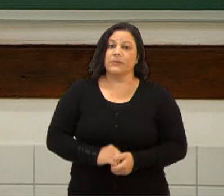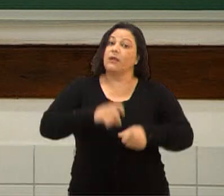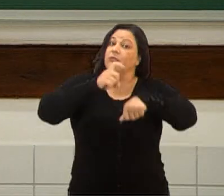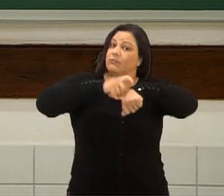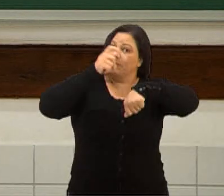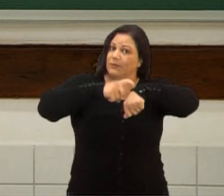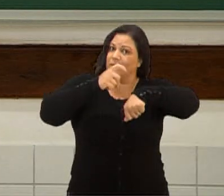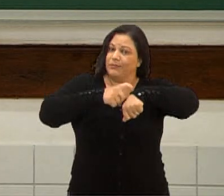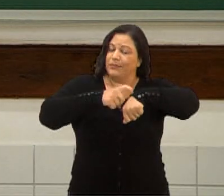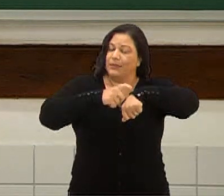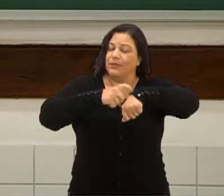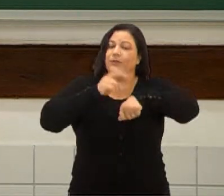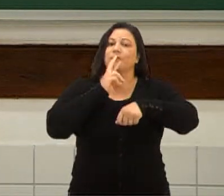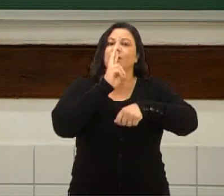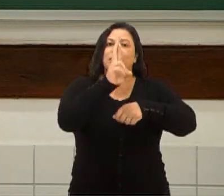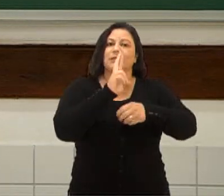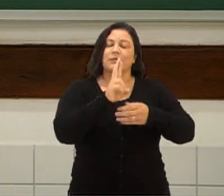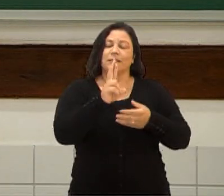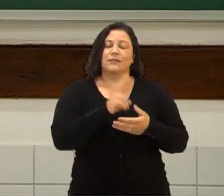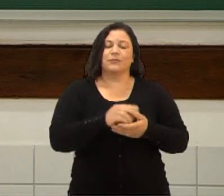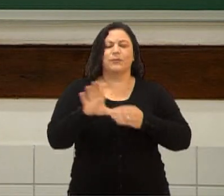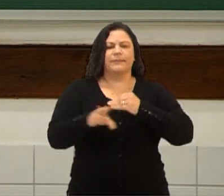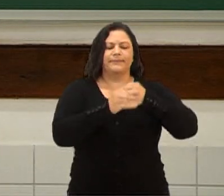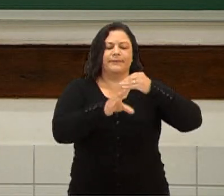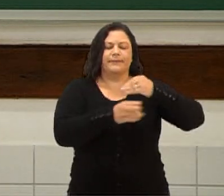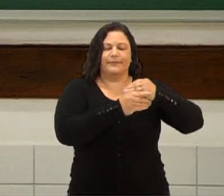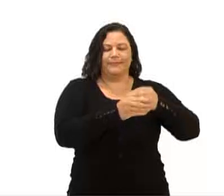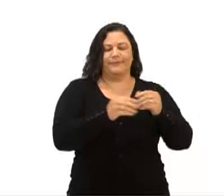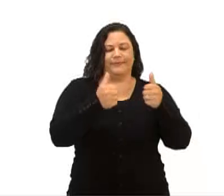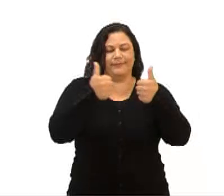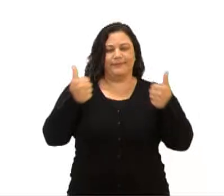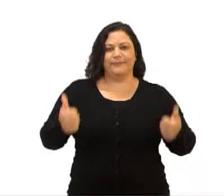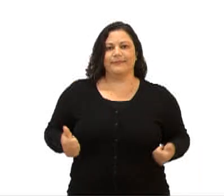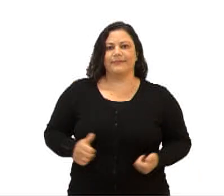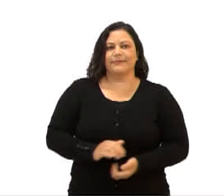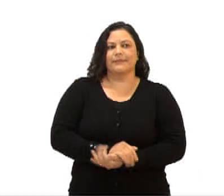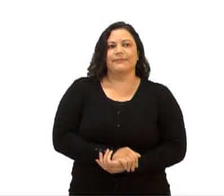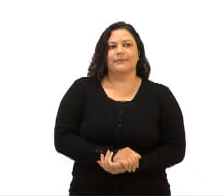tempinho, então, para vocês preencherem esses verbos no present perfect.